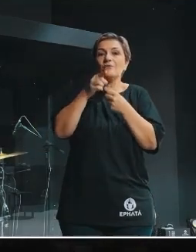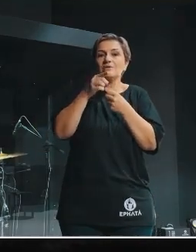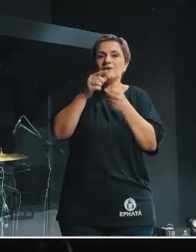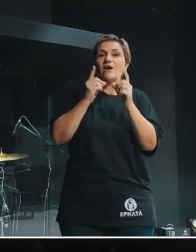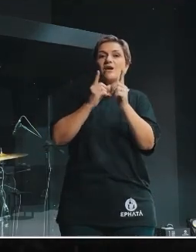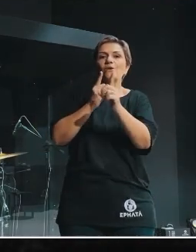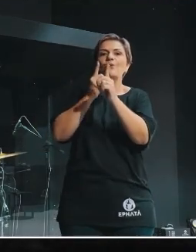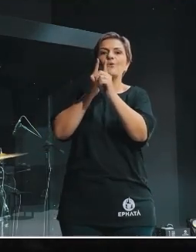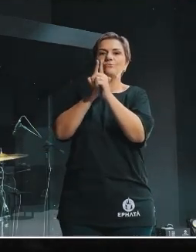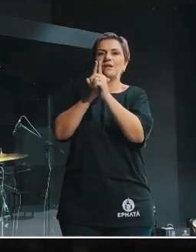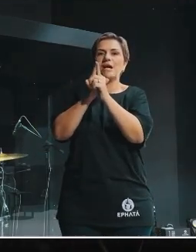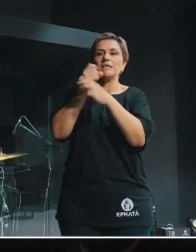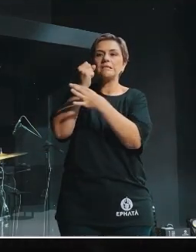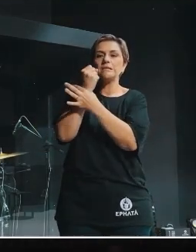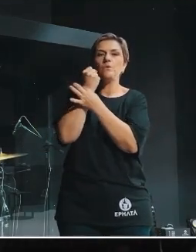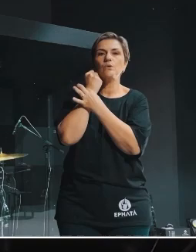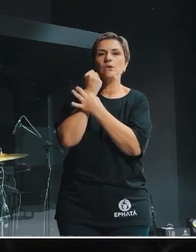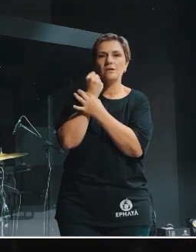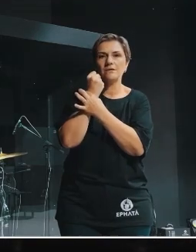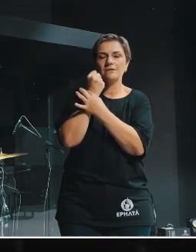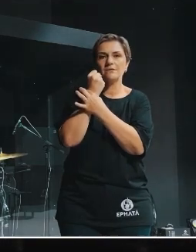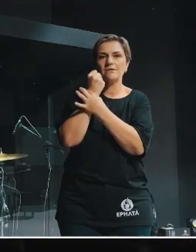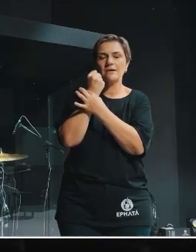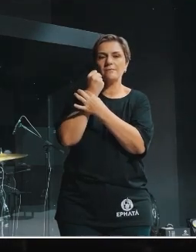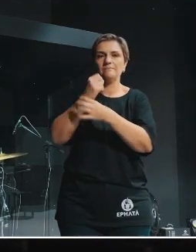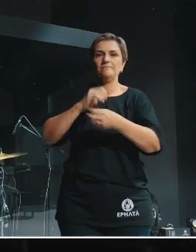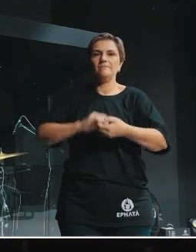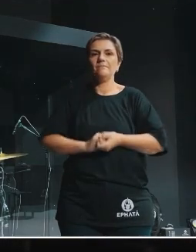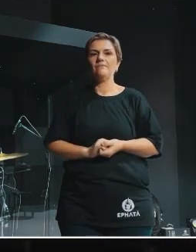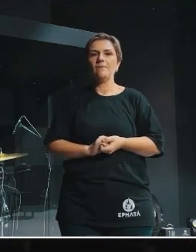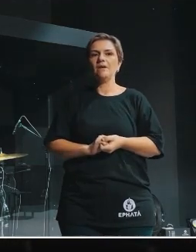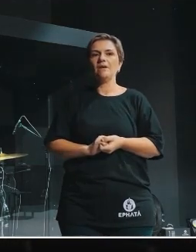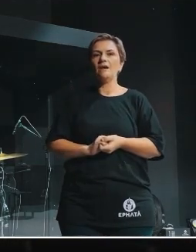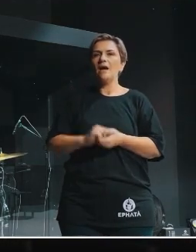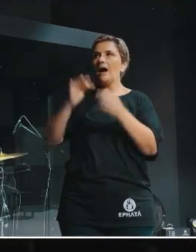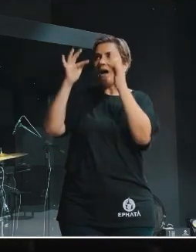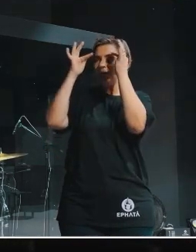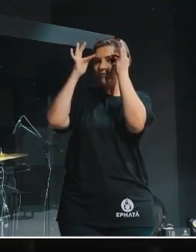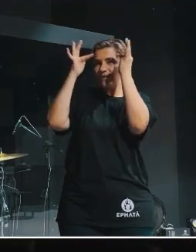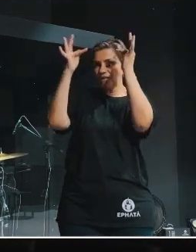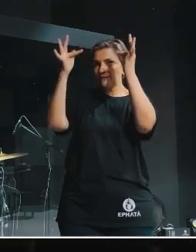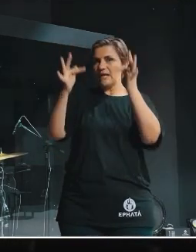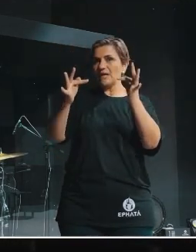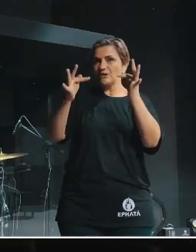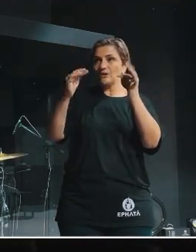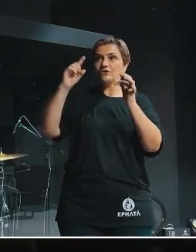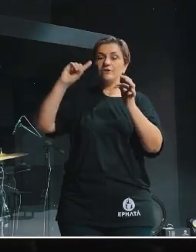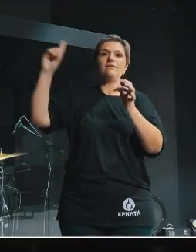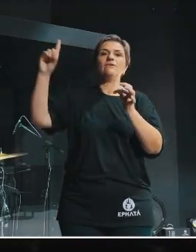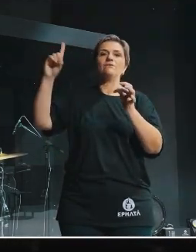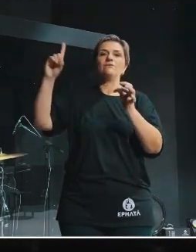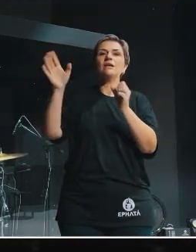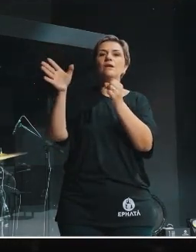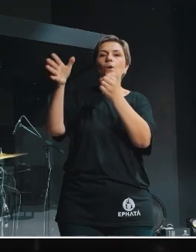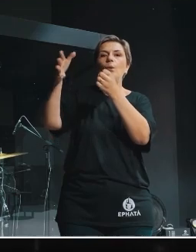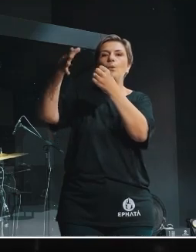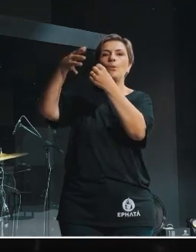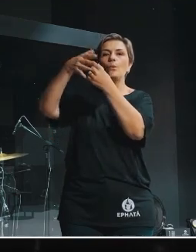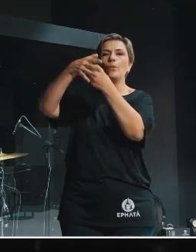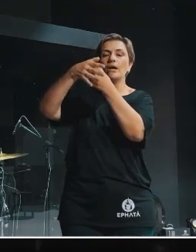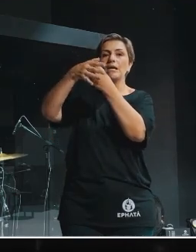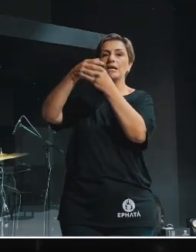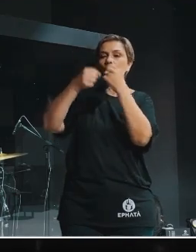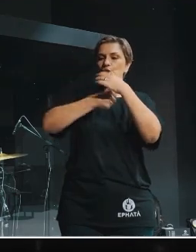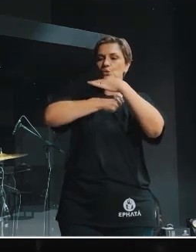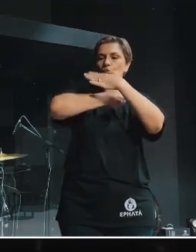refúgio. A fidelidade dele será o teu escudo protetor.